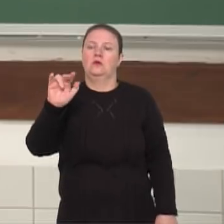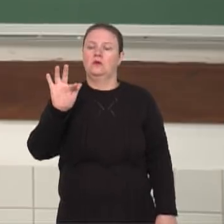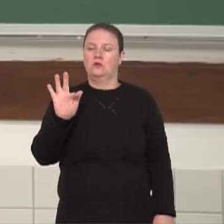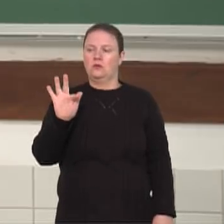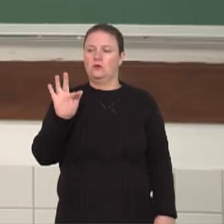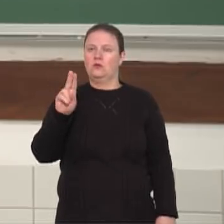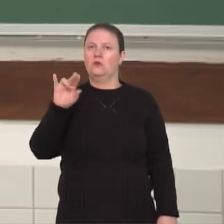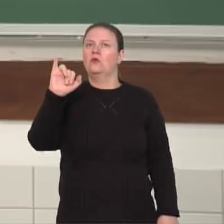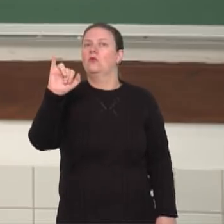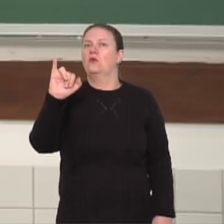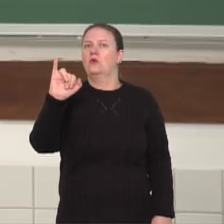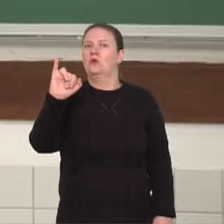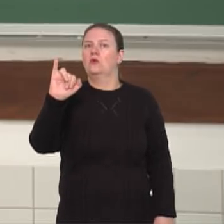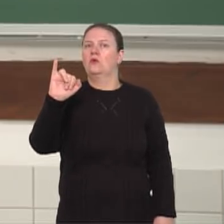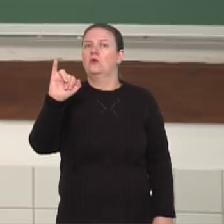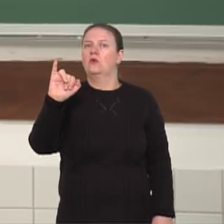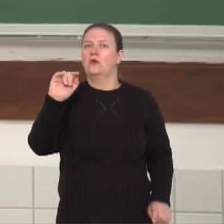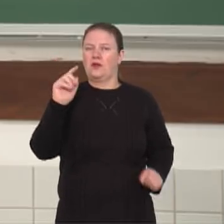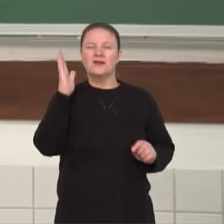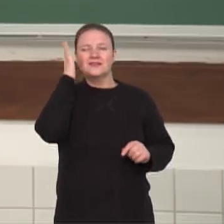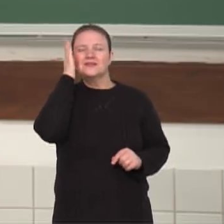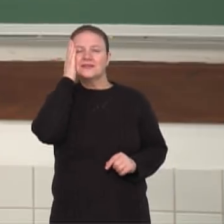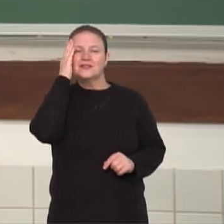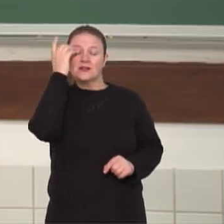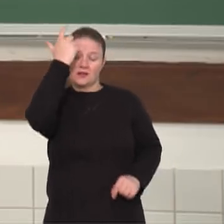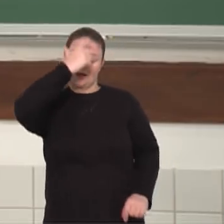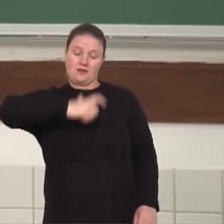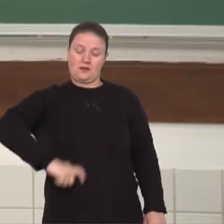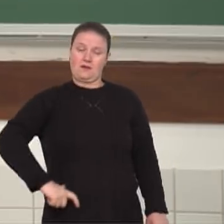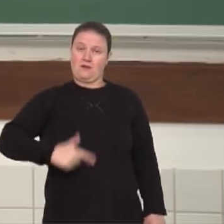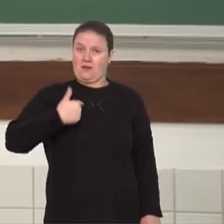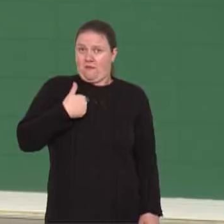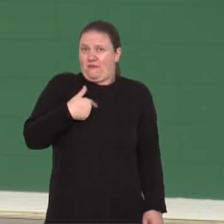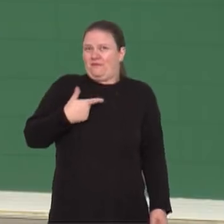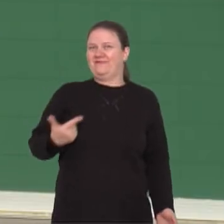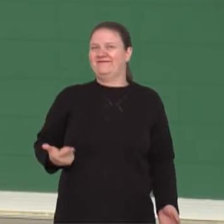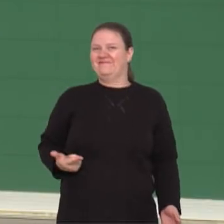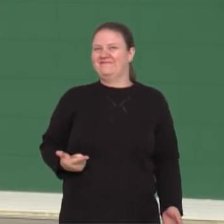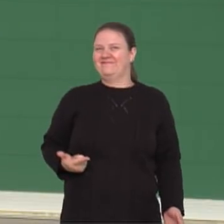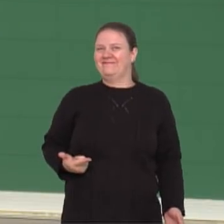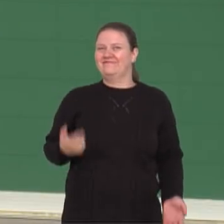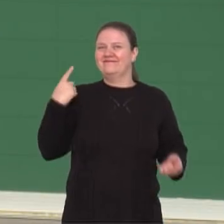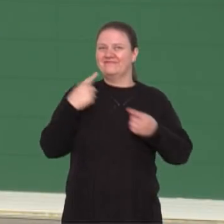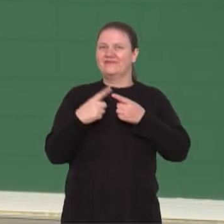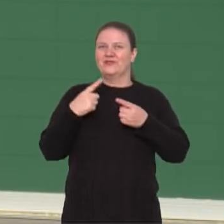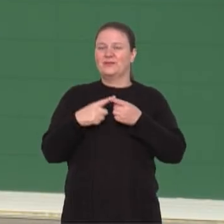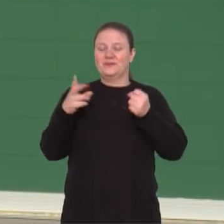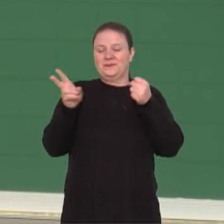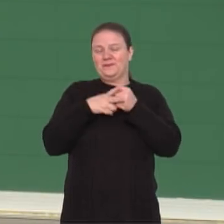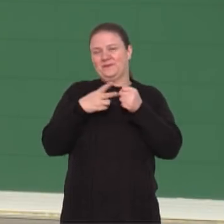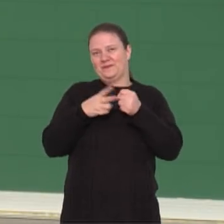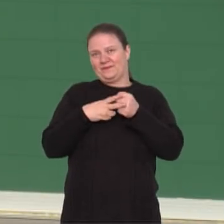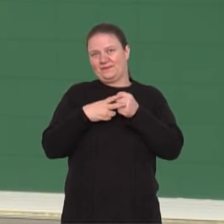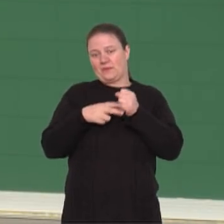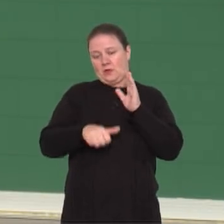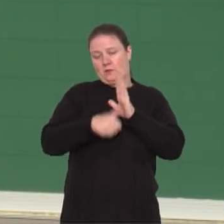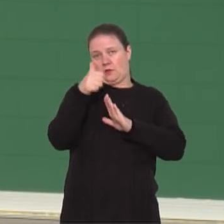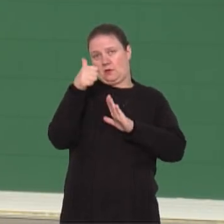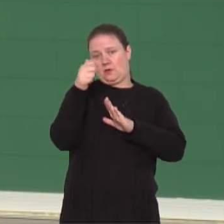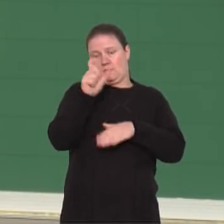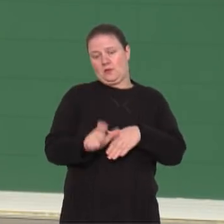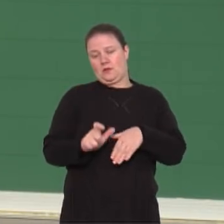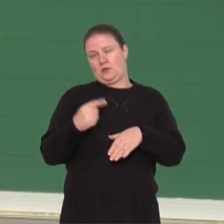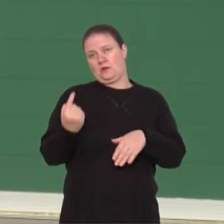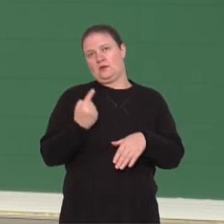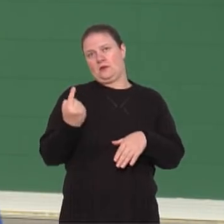esse fui não está indeterminado o sujeito. Eu sei quem é o sujeito. O sujeito sou eu, por causa da flexão verbal. Primeira pessoa do singular. Então,